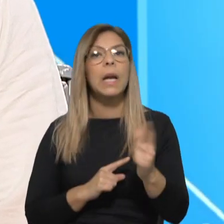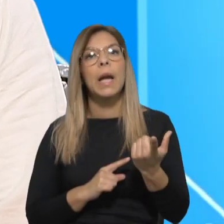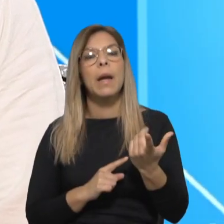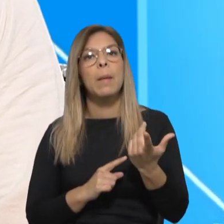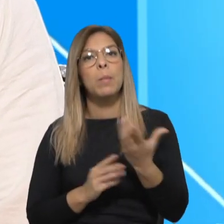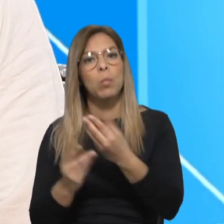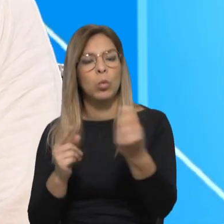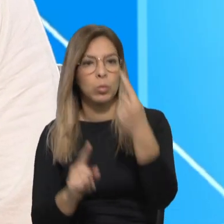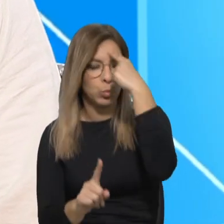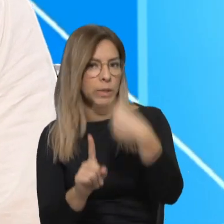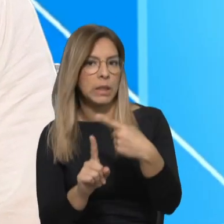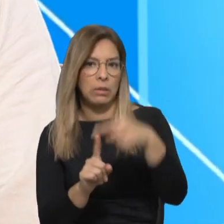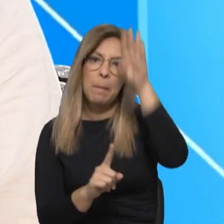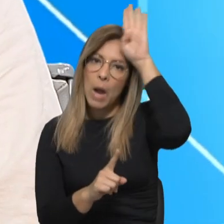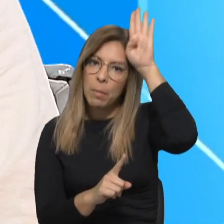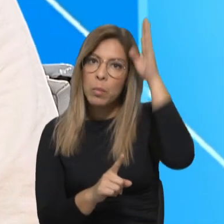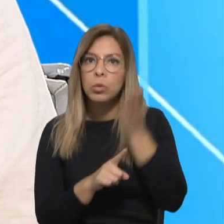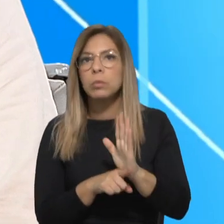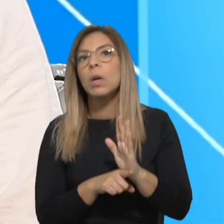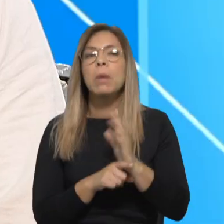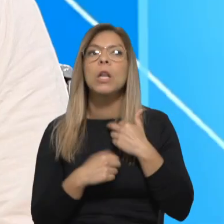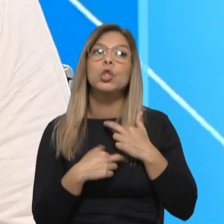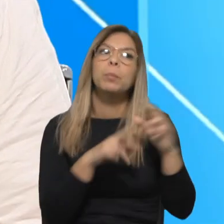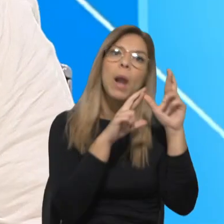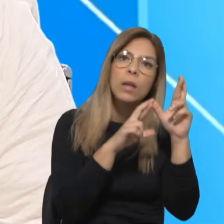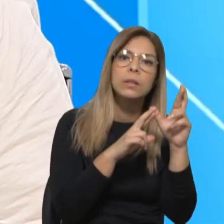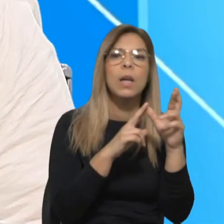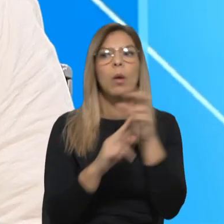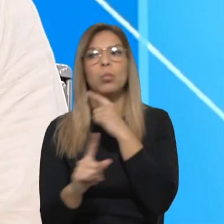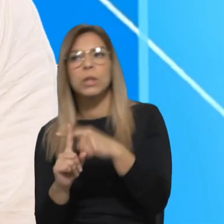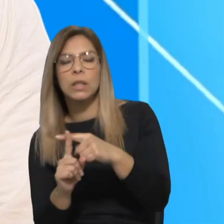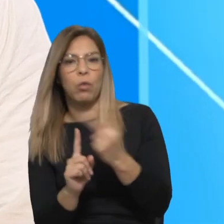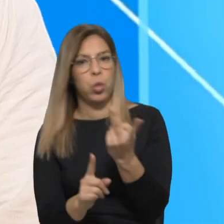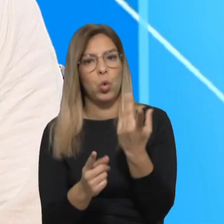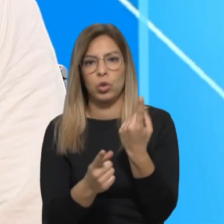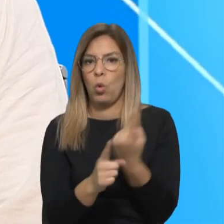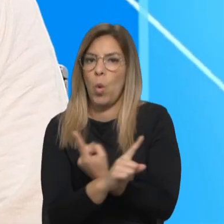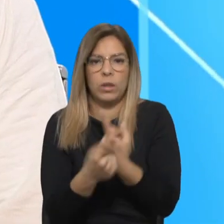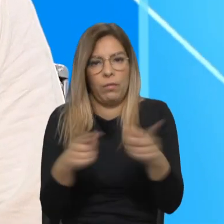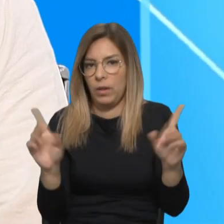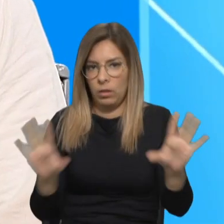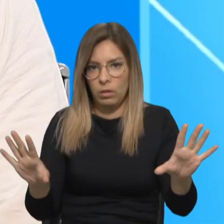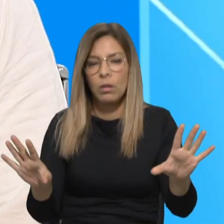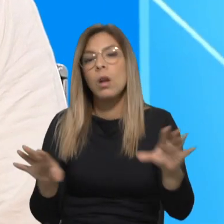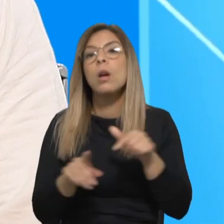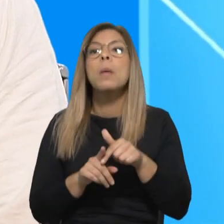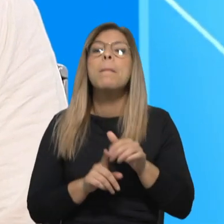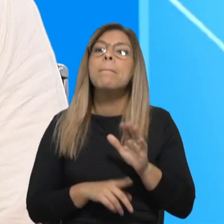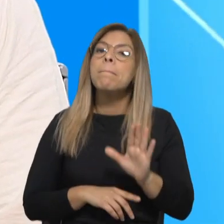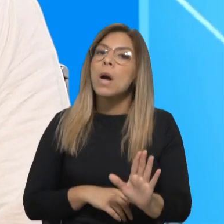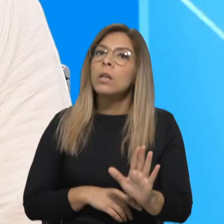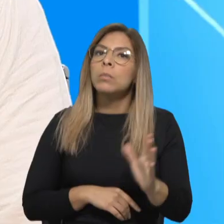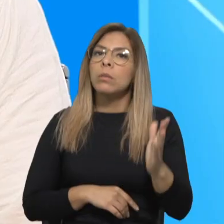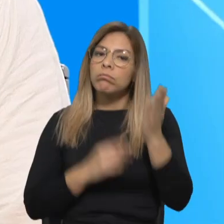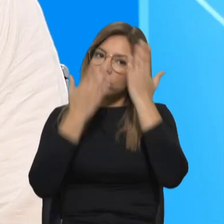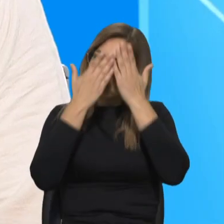otimista. Que realmente o otimismo é uma coisa e a esperança é outra, não é? Mas há uma base de otimismo que o abre certamente ao dinamismo